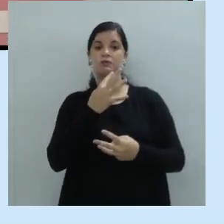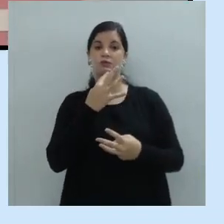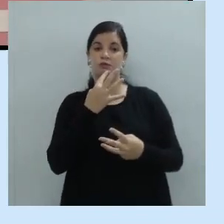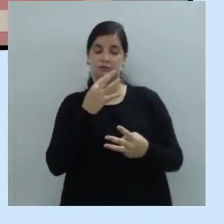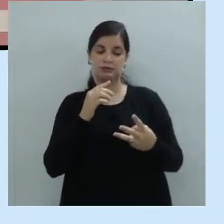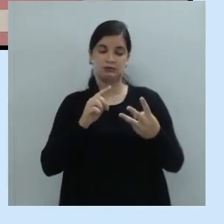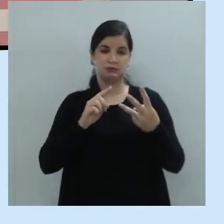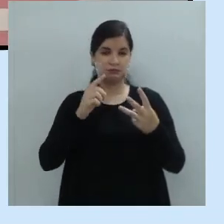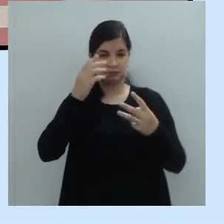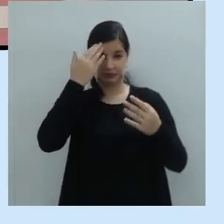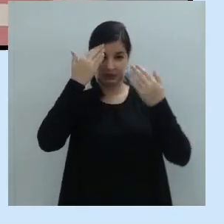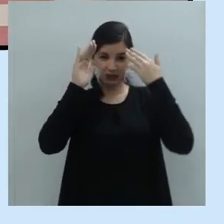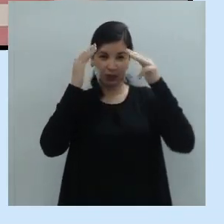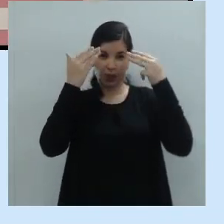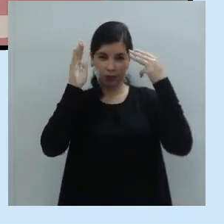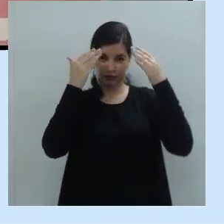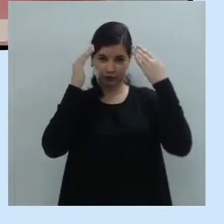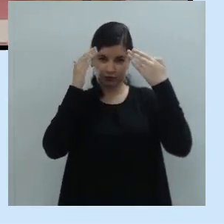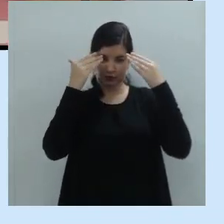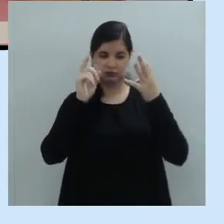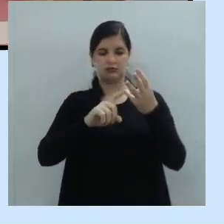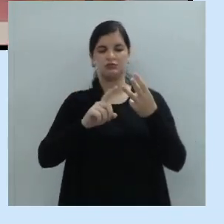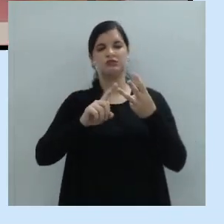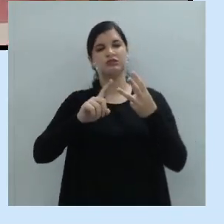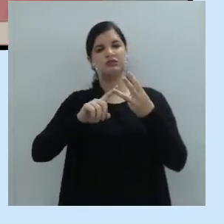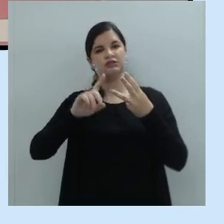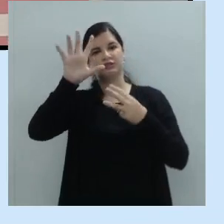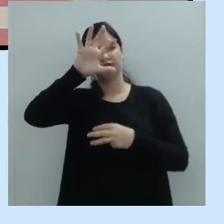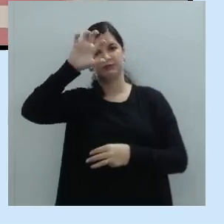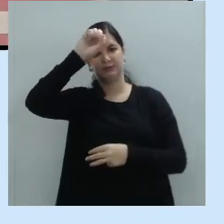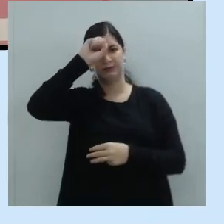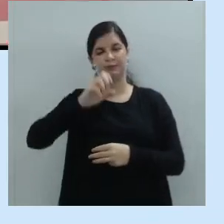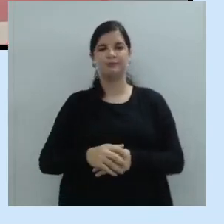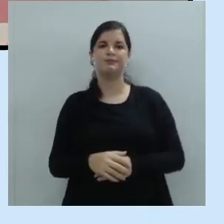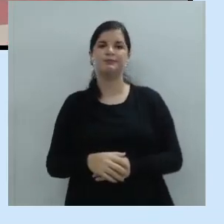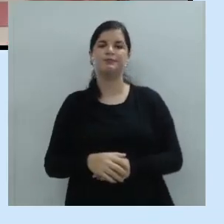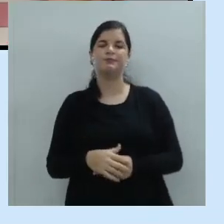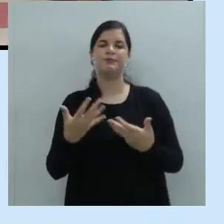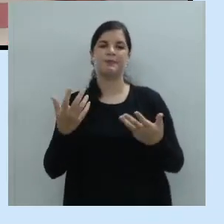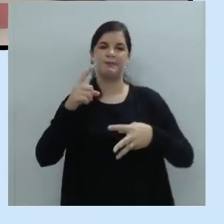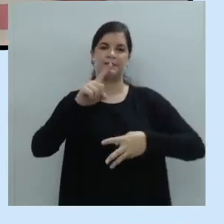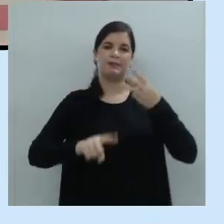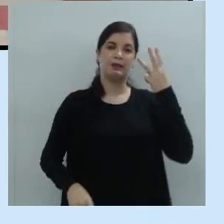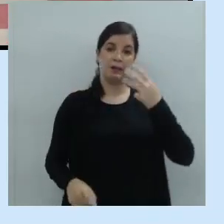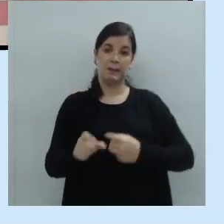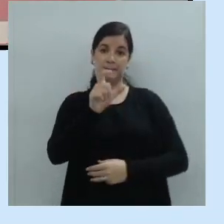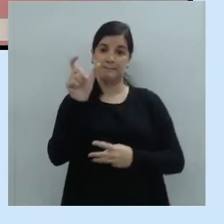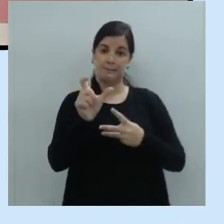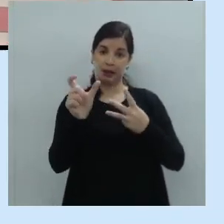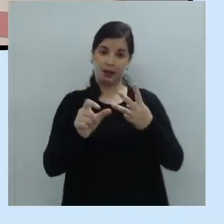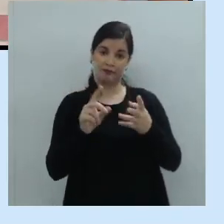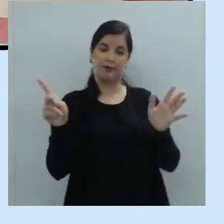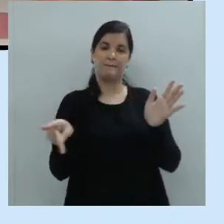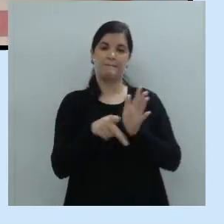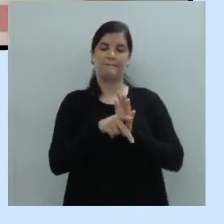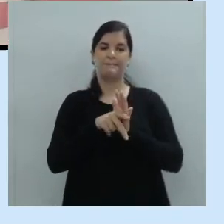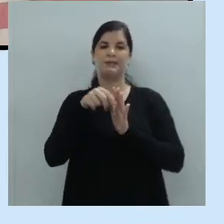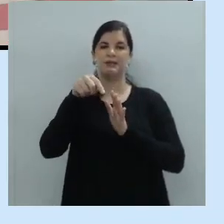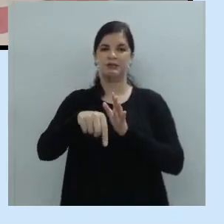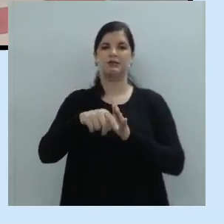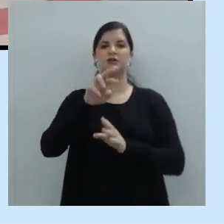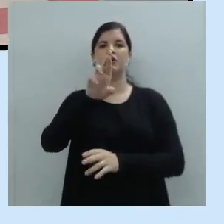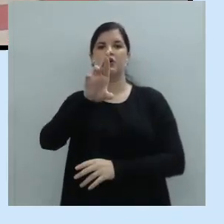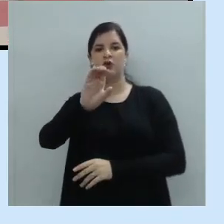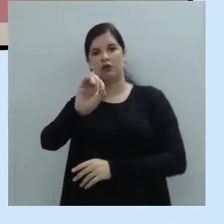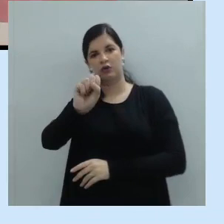o psíquico, certo? E o espiritual. Então vejam só essas três palavras que fazem parte da